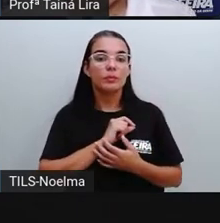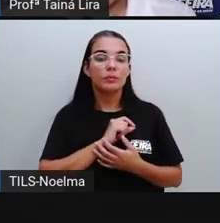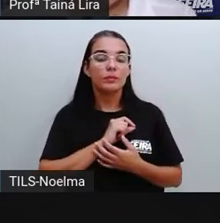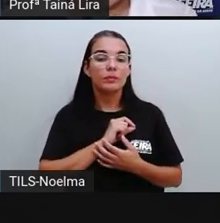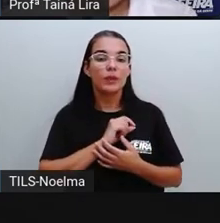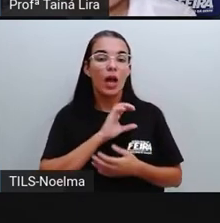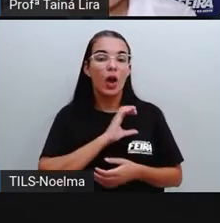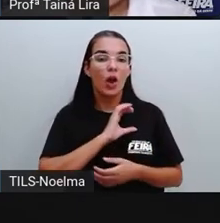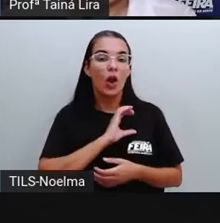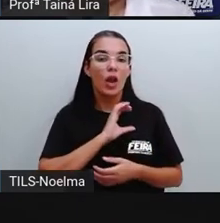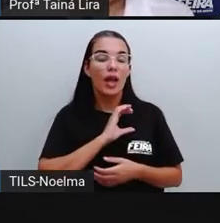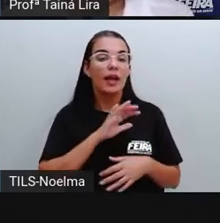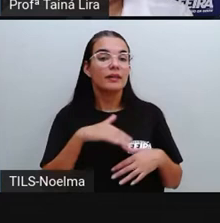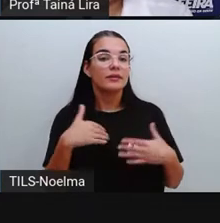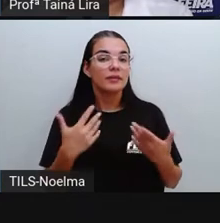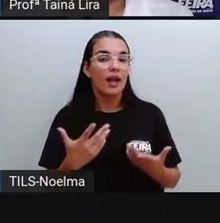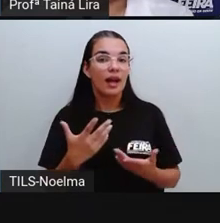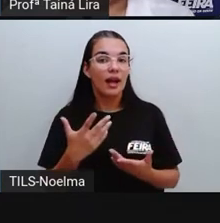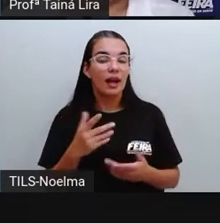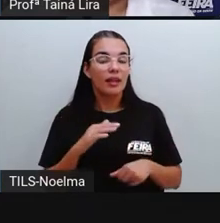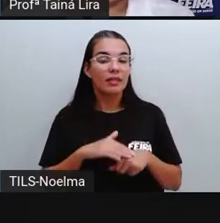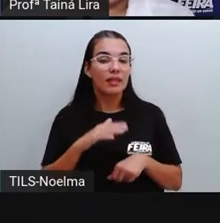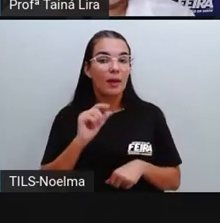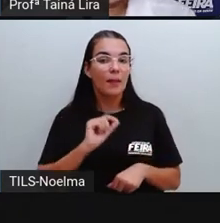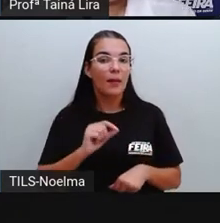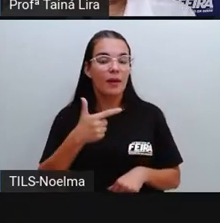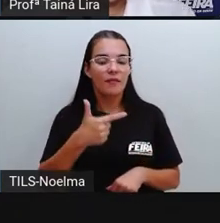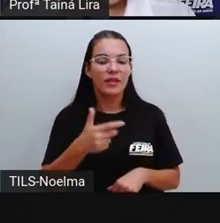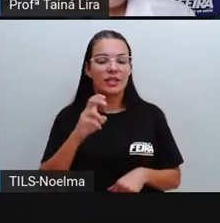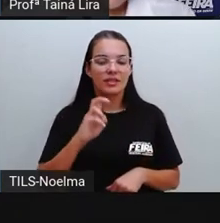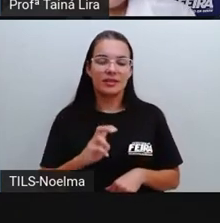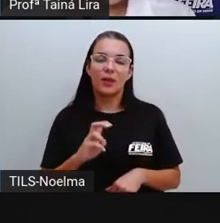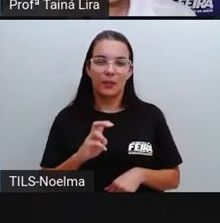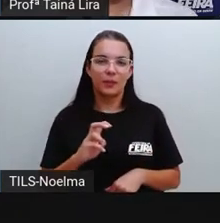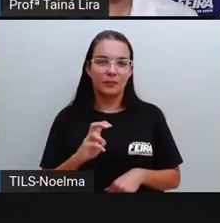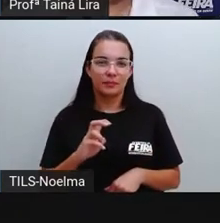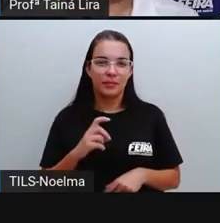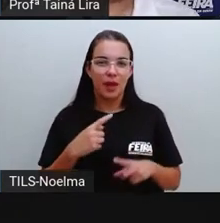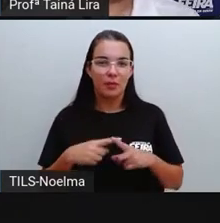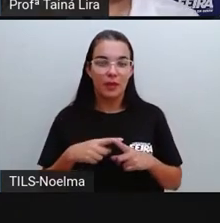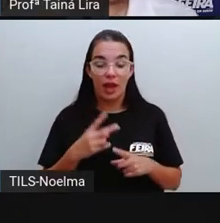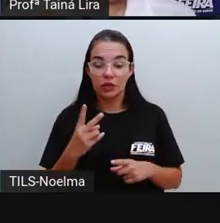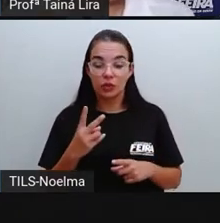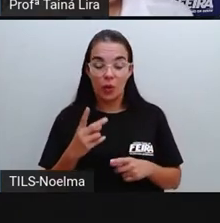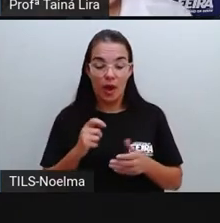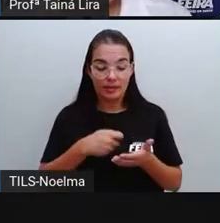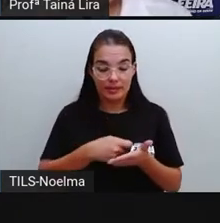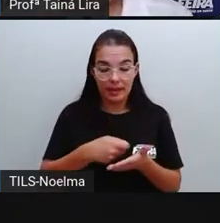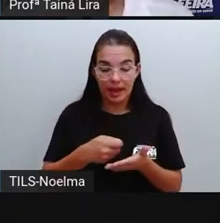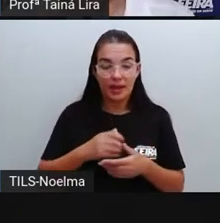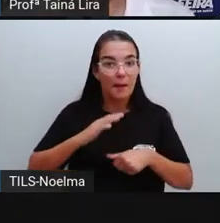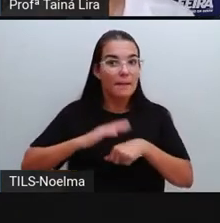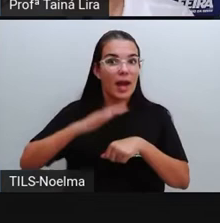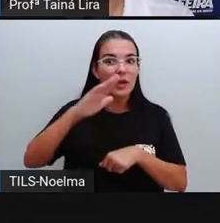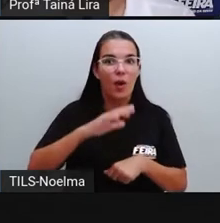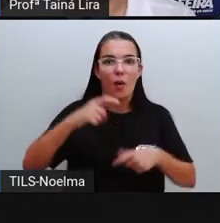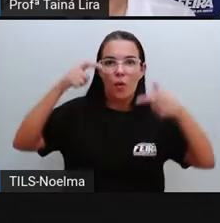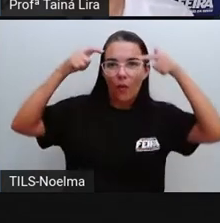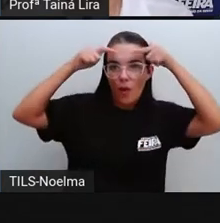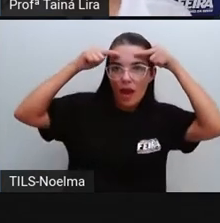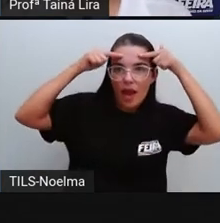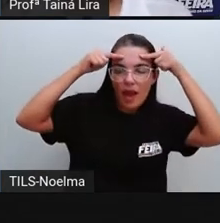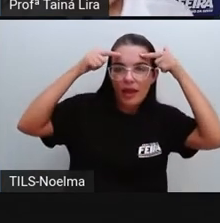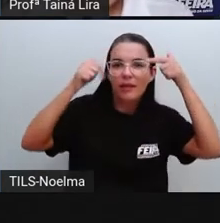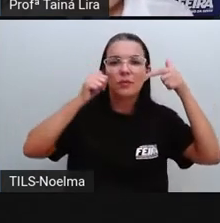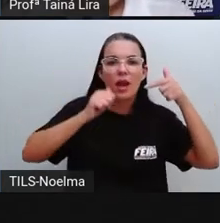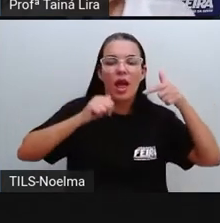Da colega que estava jogando com a Pro, a maior pontuação foi 25, porque ela tirou as 2 maiores cartas ali do baralho, né? Que foi